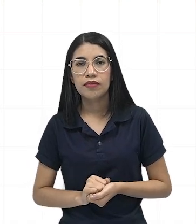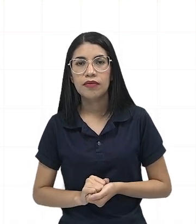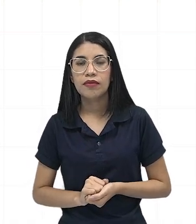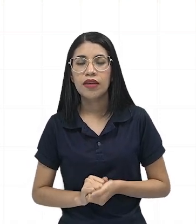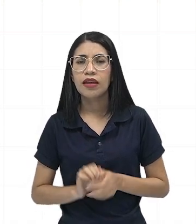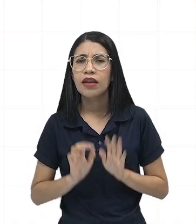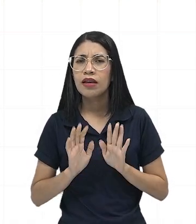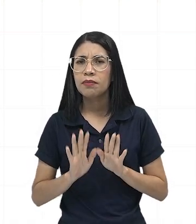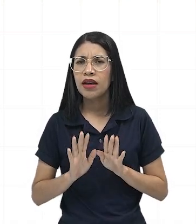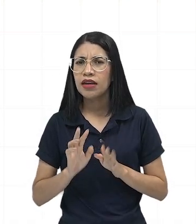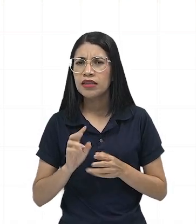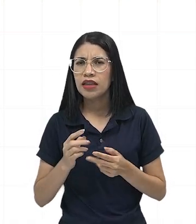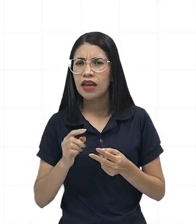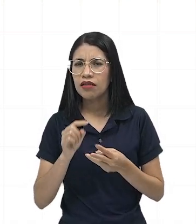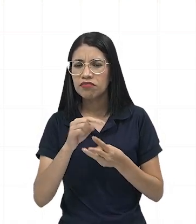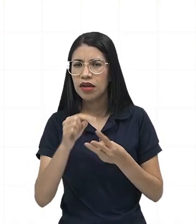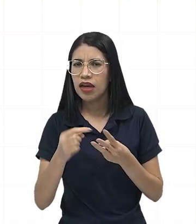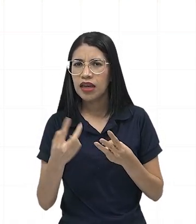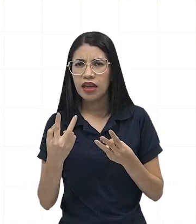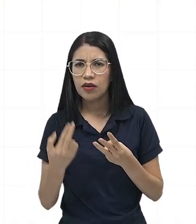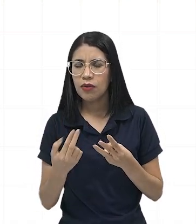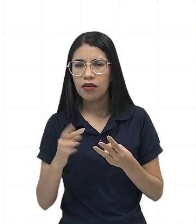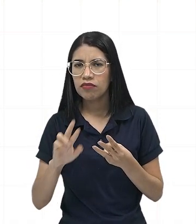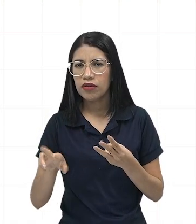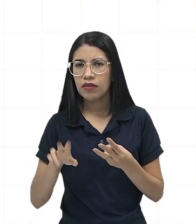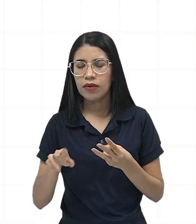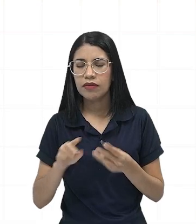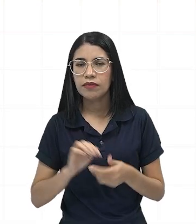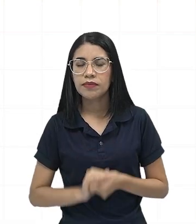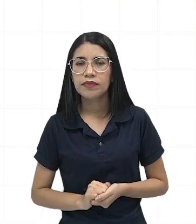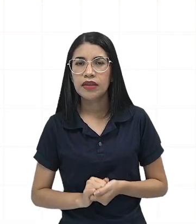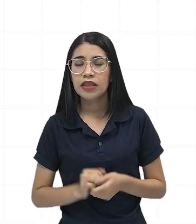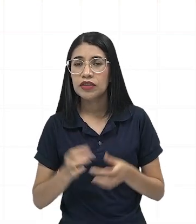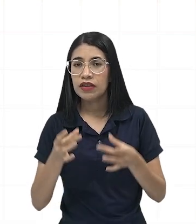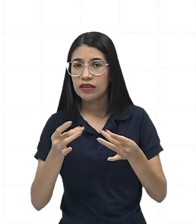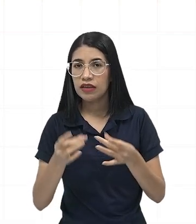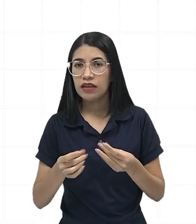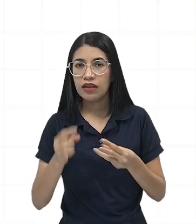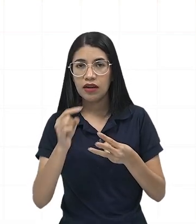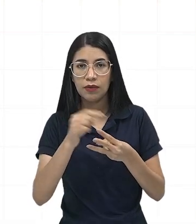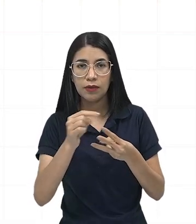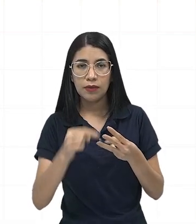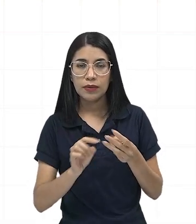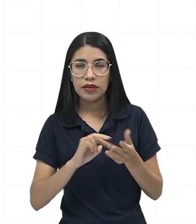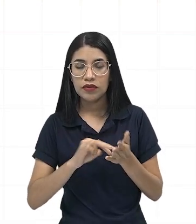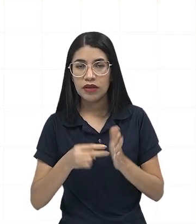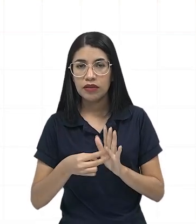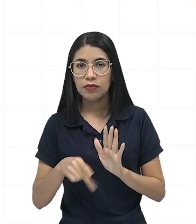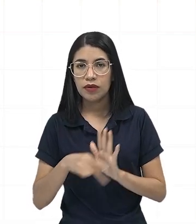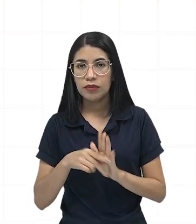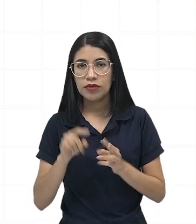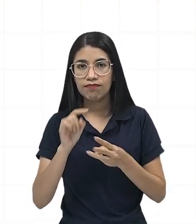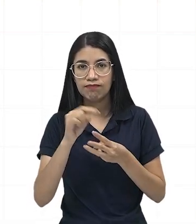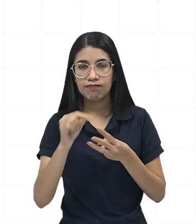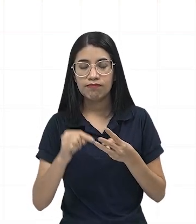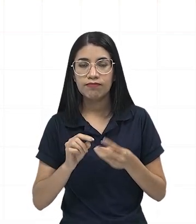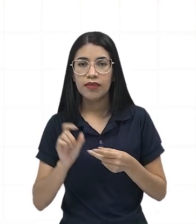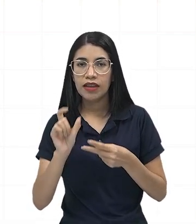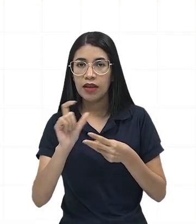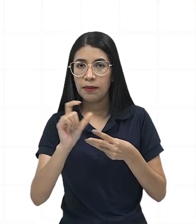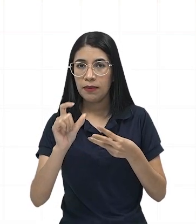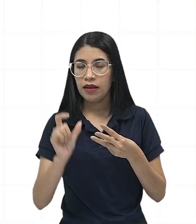Ah, professora, mas não são a mesma coisa? Não são a mesma coisa, tá? Vamos já ver o que cada um significa. Cada